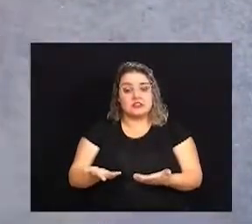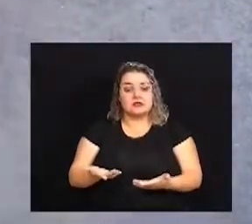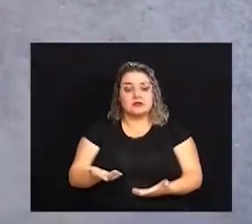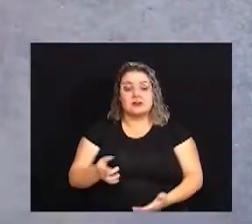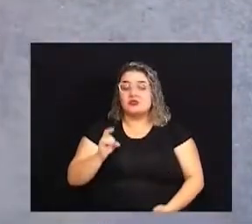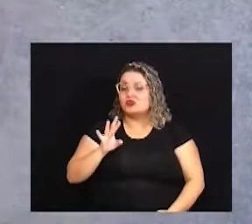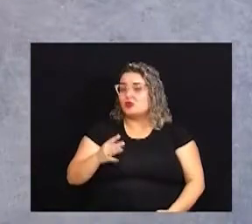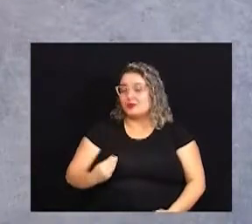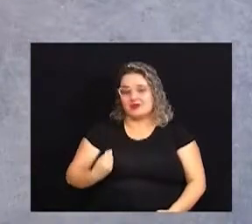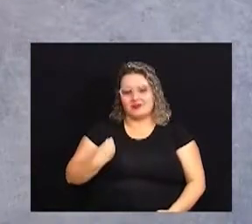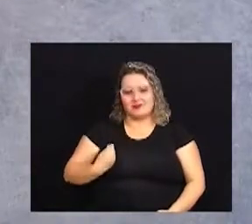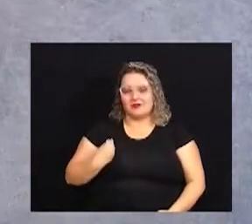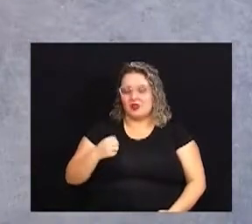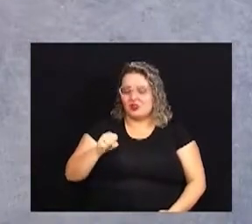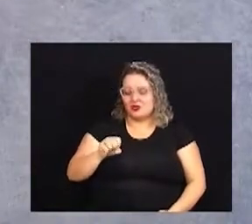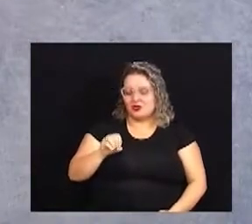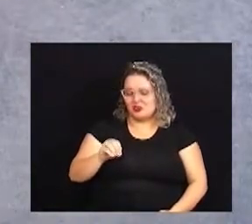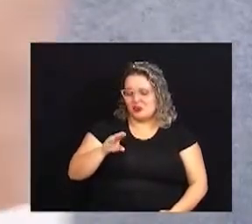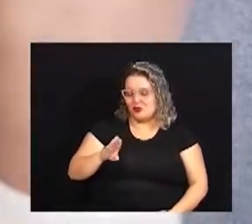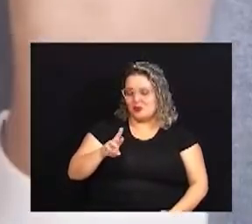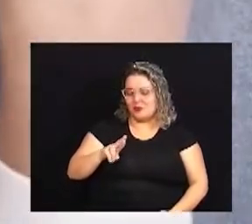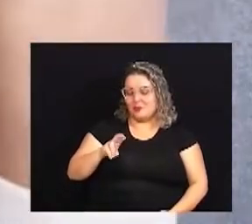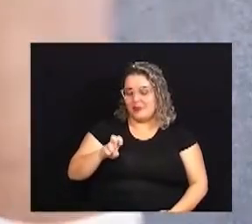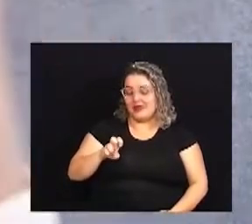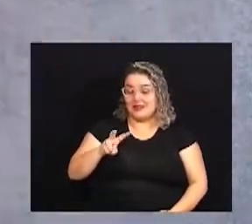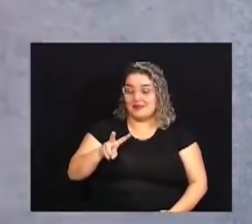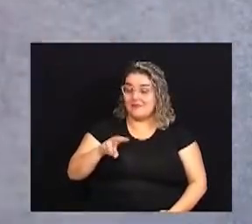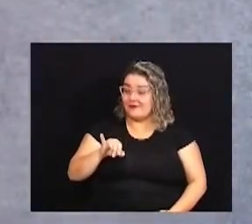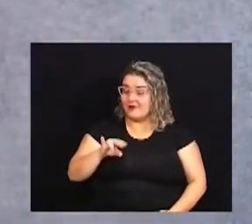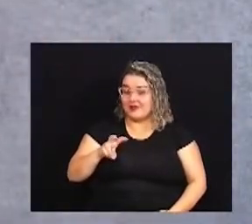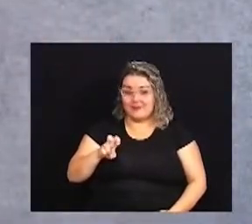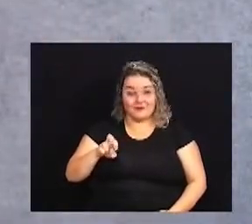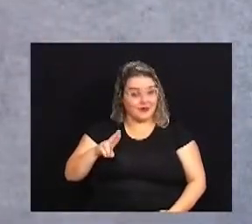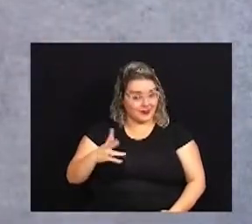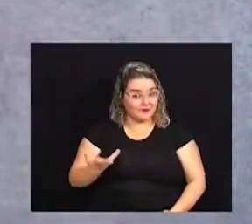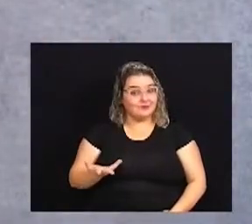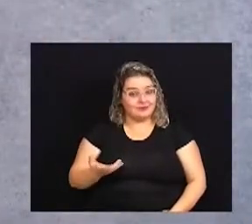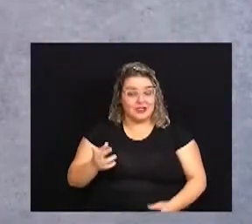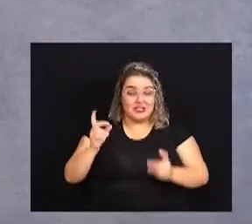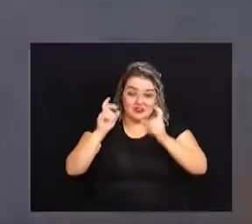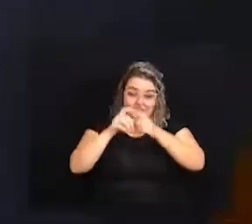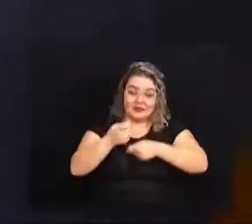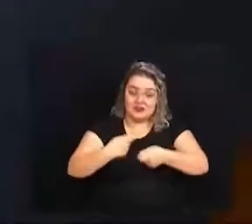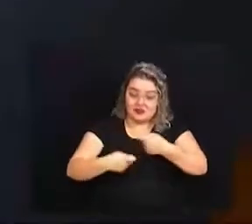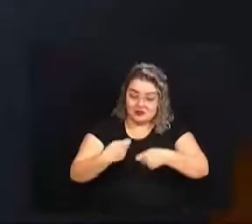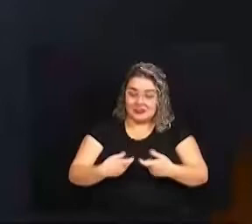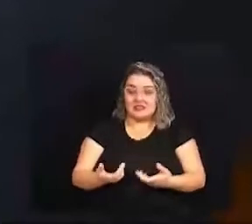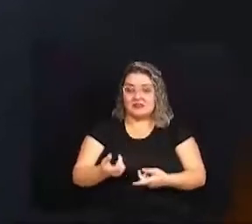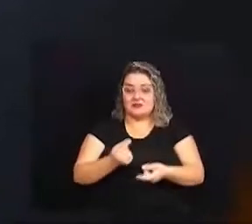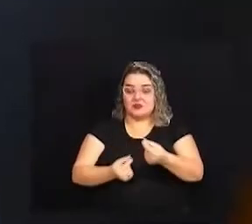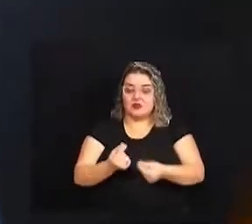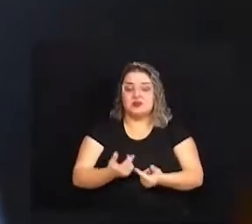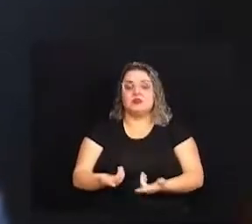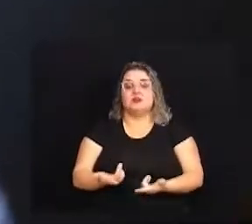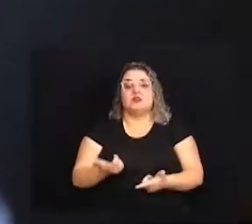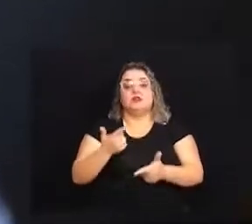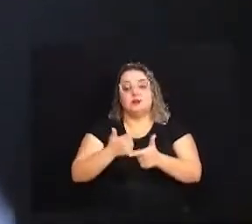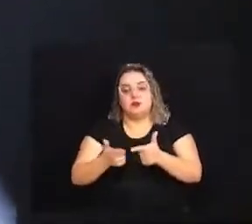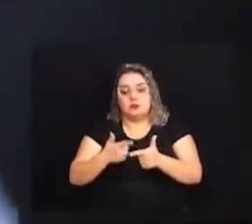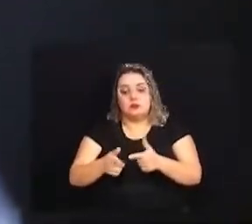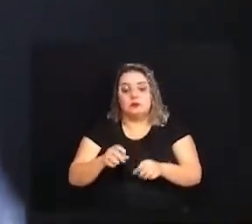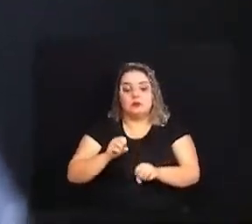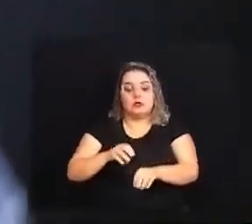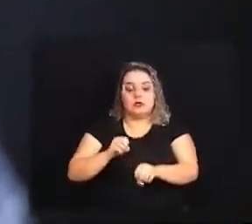para sobrevivência. Então também isso dificulta um pouco pensar nessa administração financeira. E tem também o problema